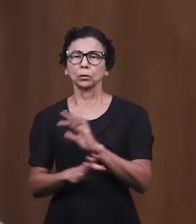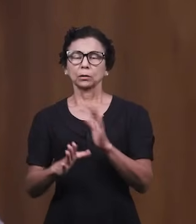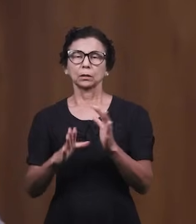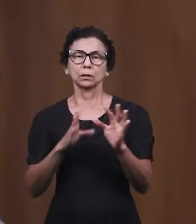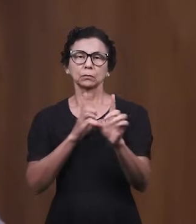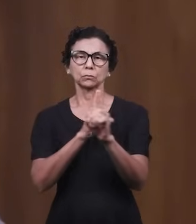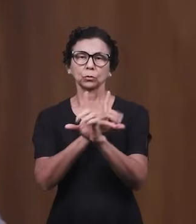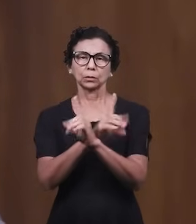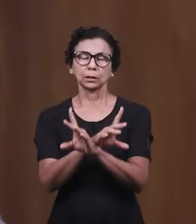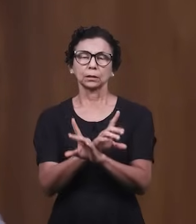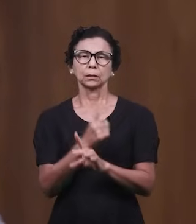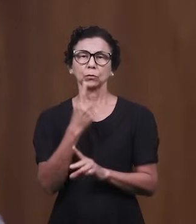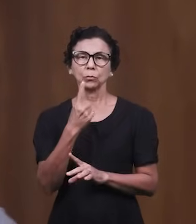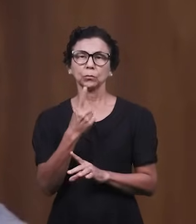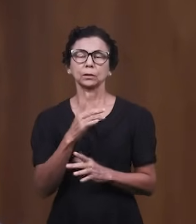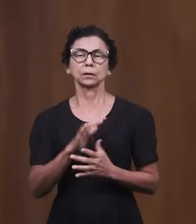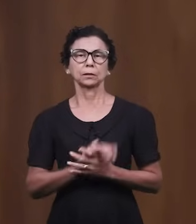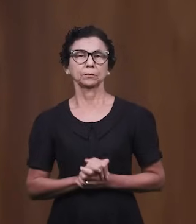nós precisamos o quê?